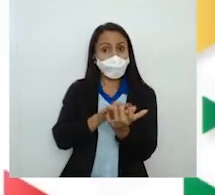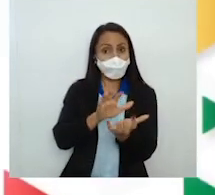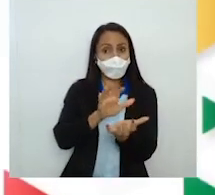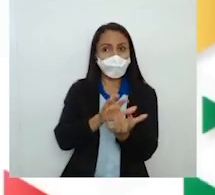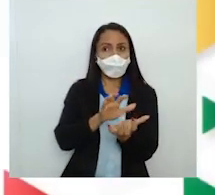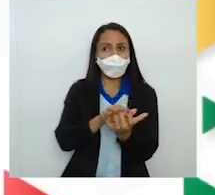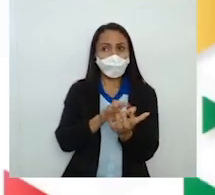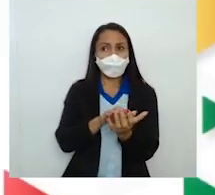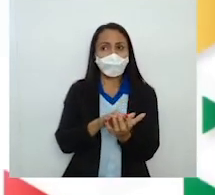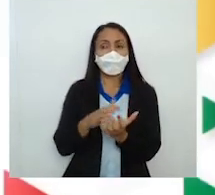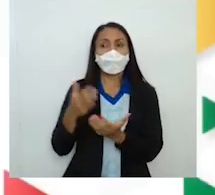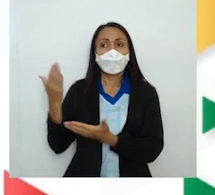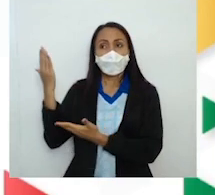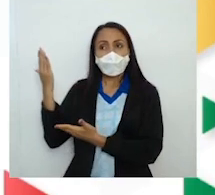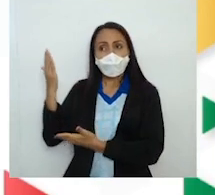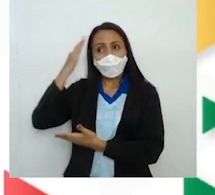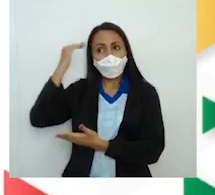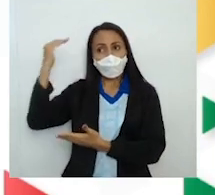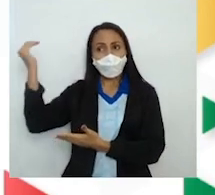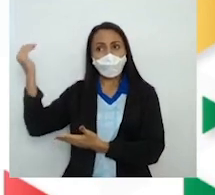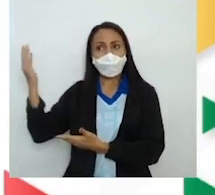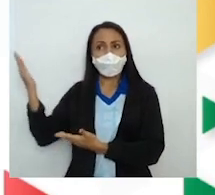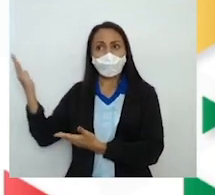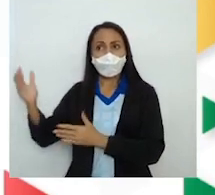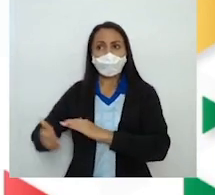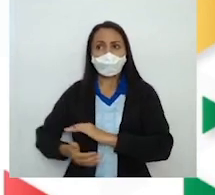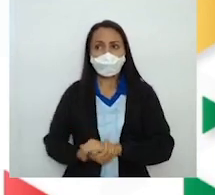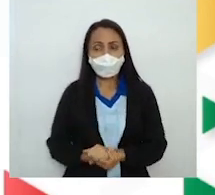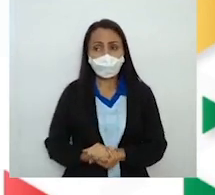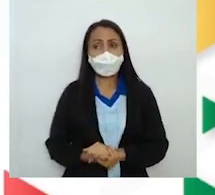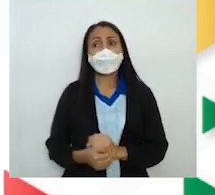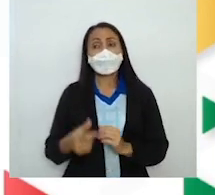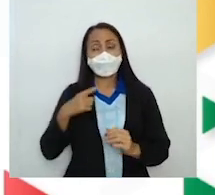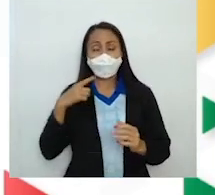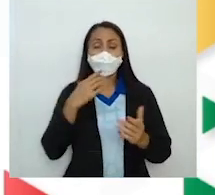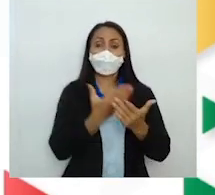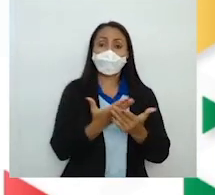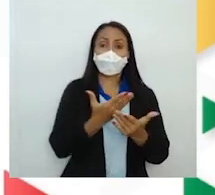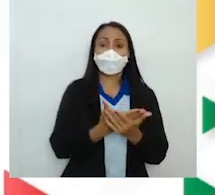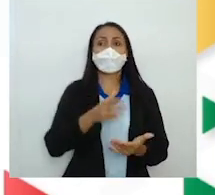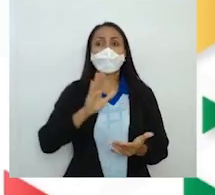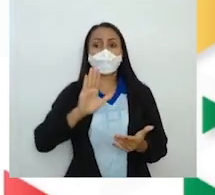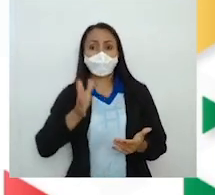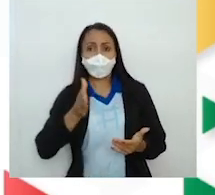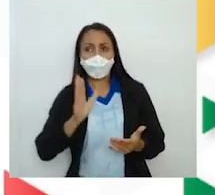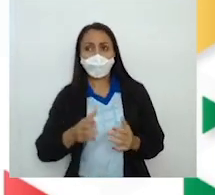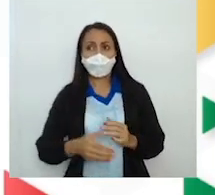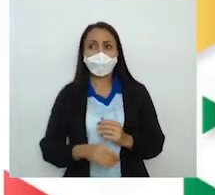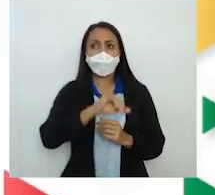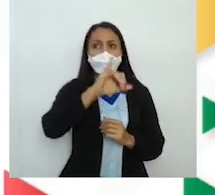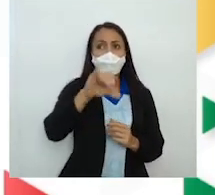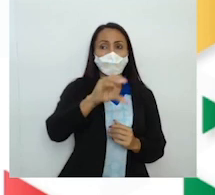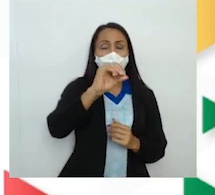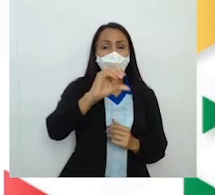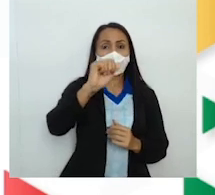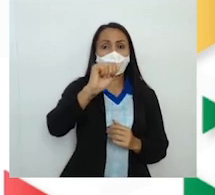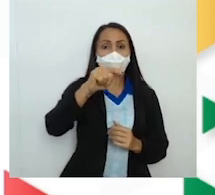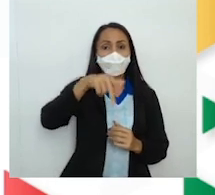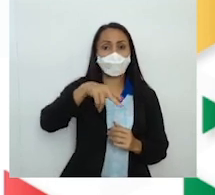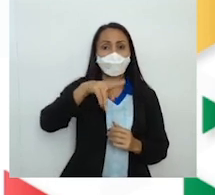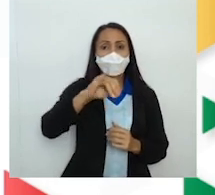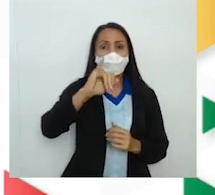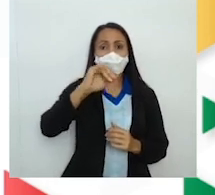em aulas anteriores. Houve, na verdade, uma aula sobre ele especificamente, que é Joaquim